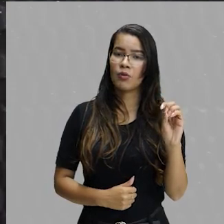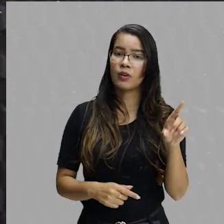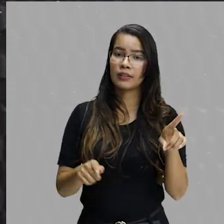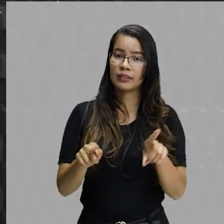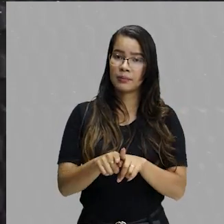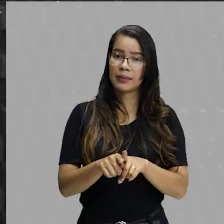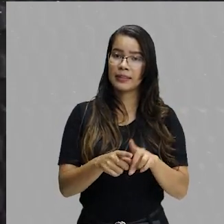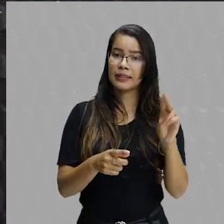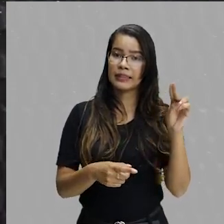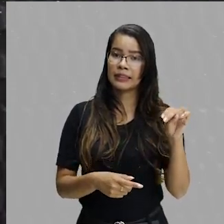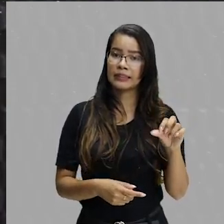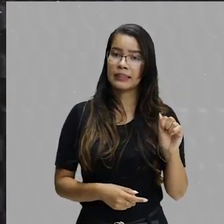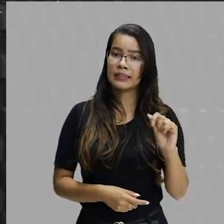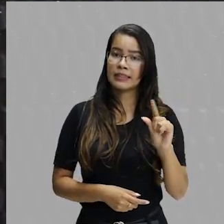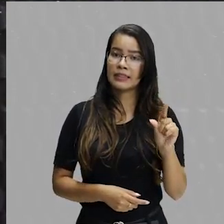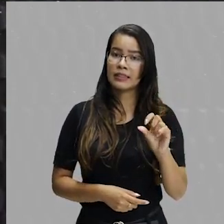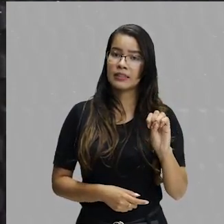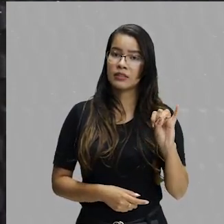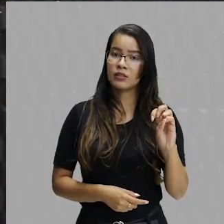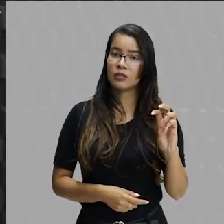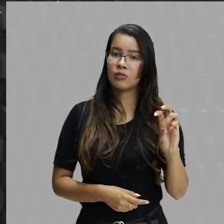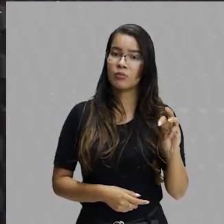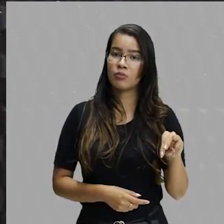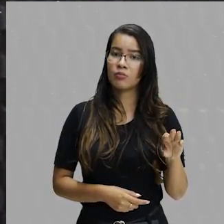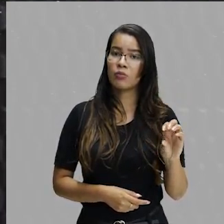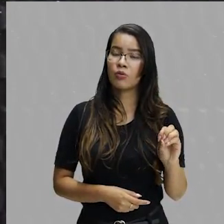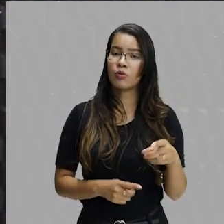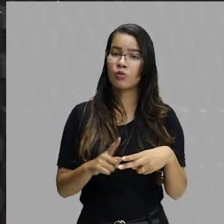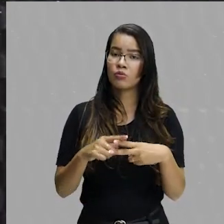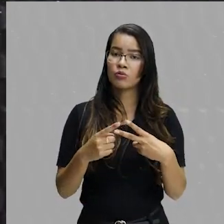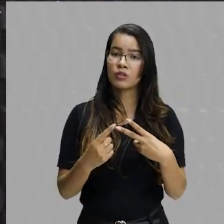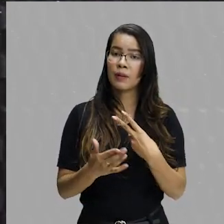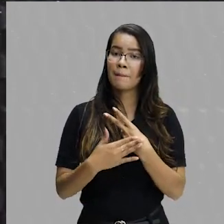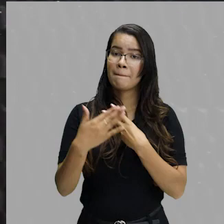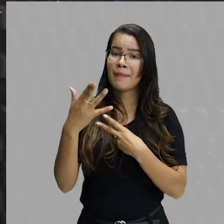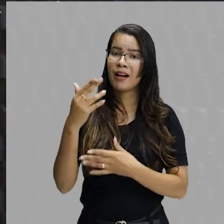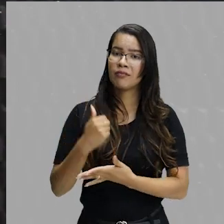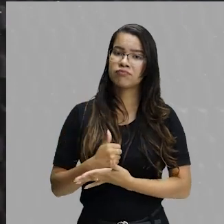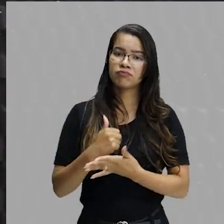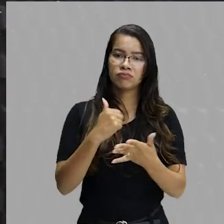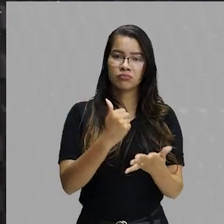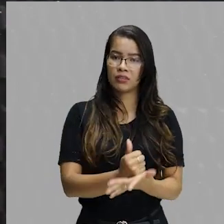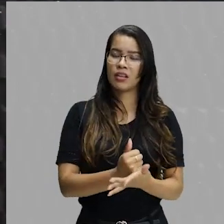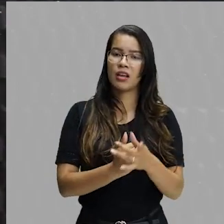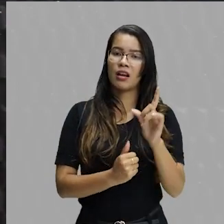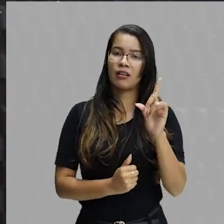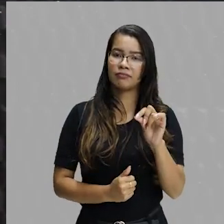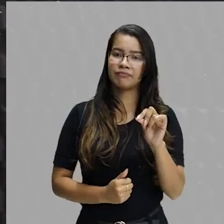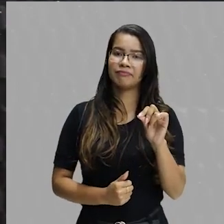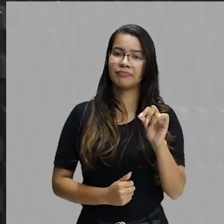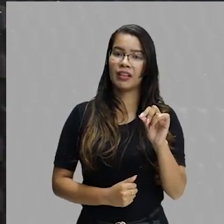ao poder na Alemanha, os dois setores da sociedade que mais apoiaram foram os setores da classe média e das elites.